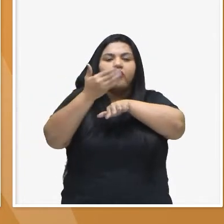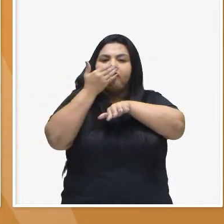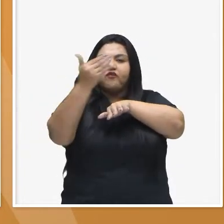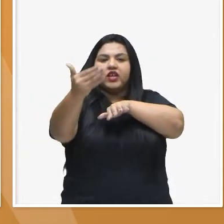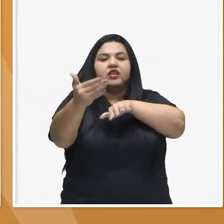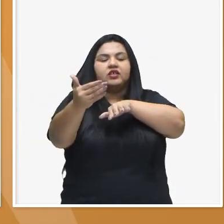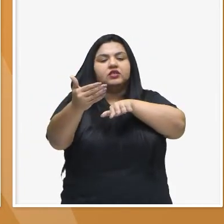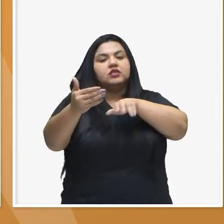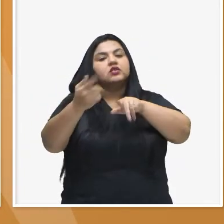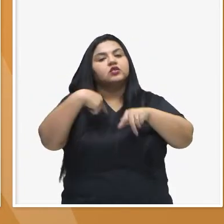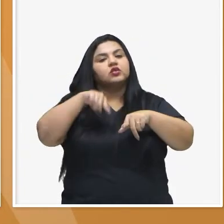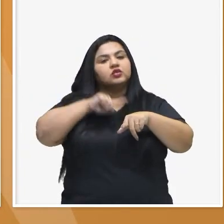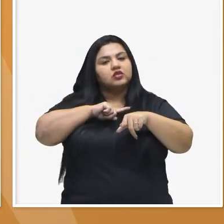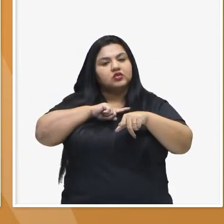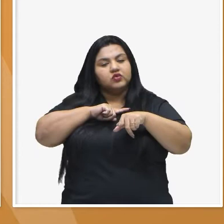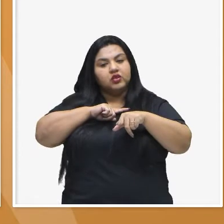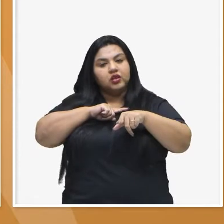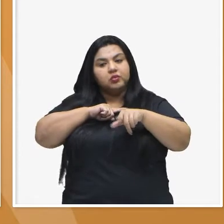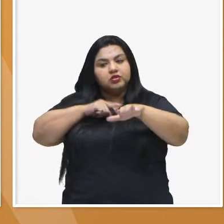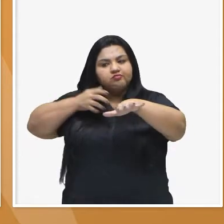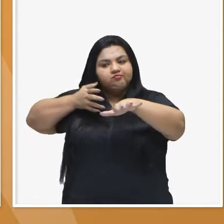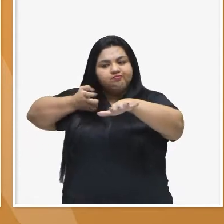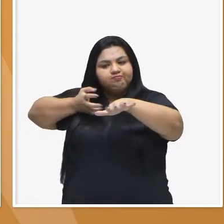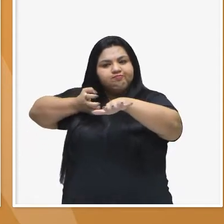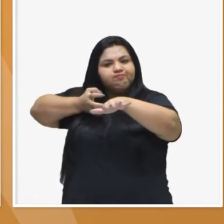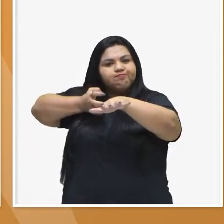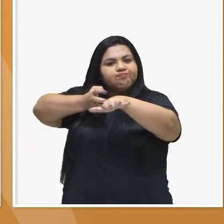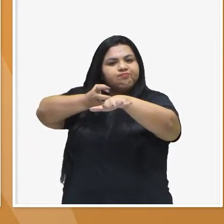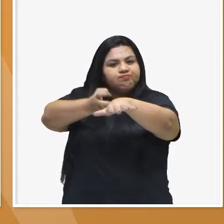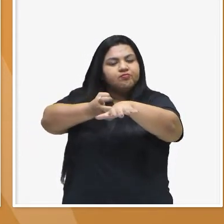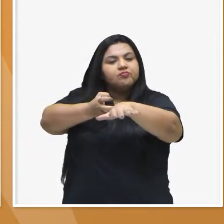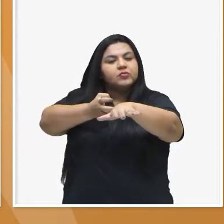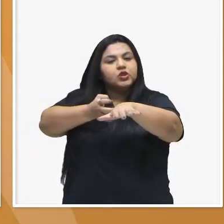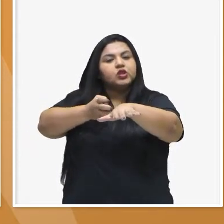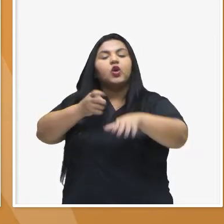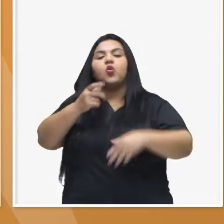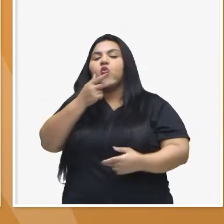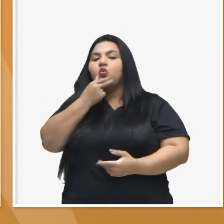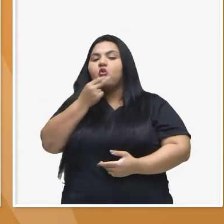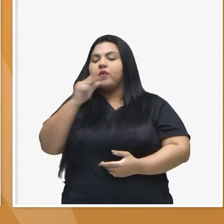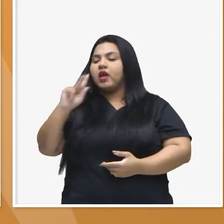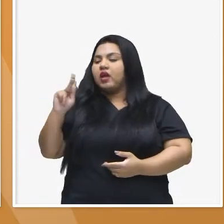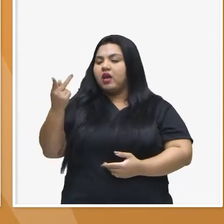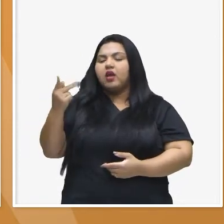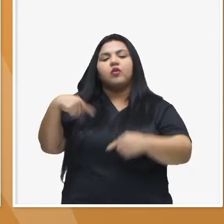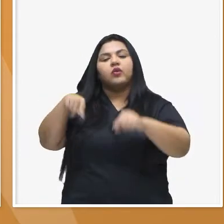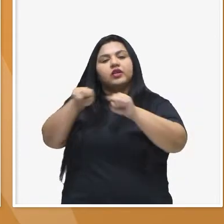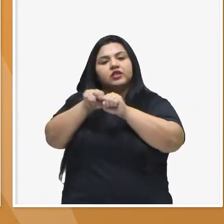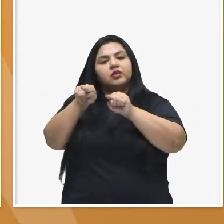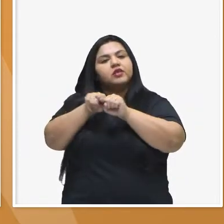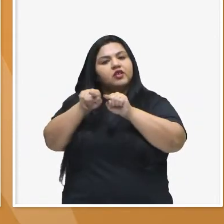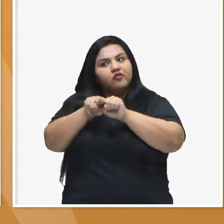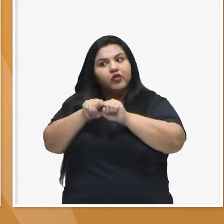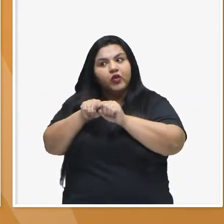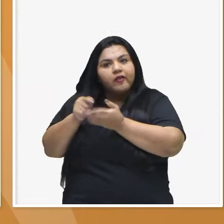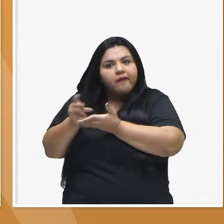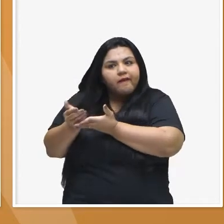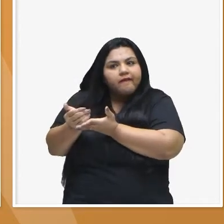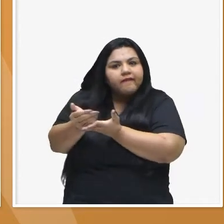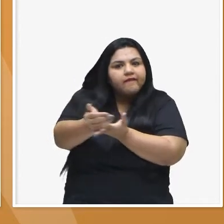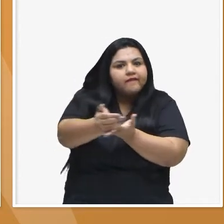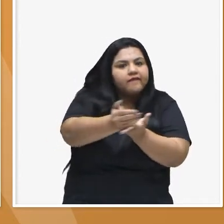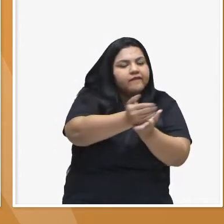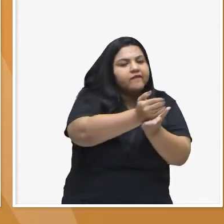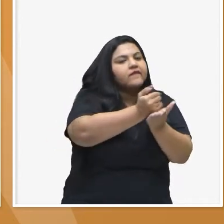vai atrás das poeiras aqui. E o Hegel também foi um que foi atrás e foi deixando também o seu